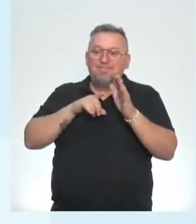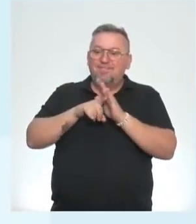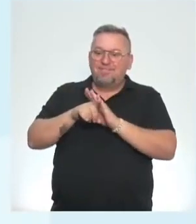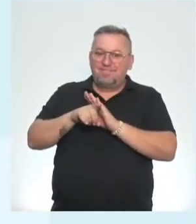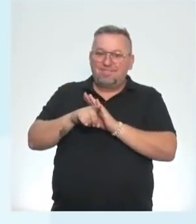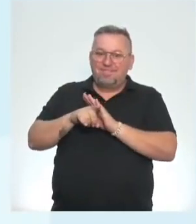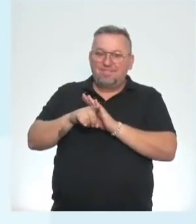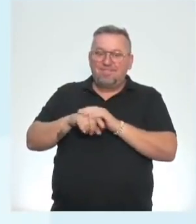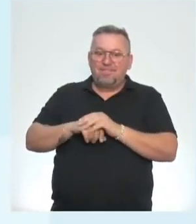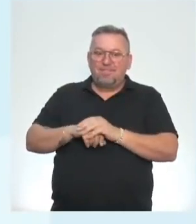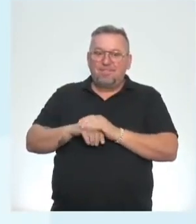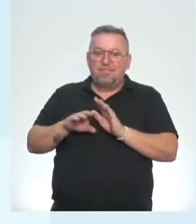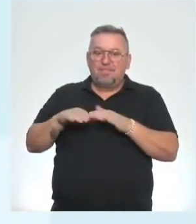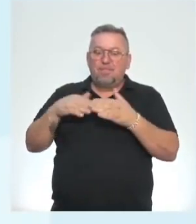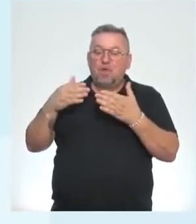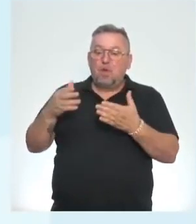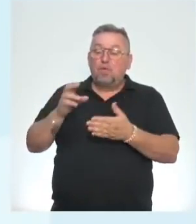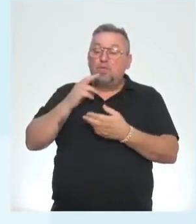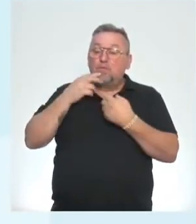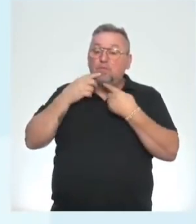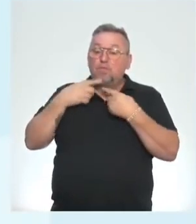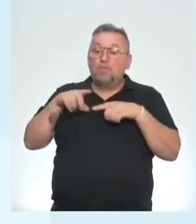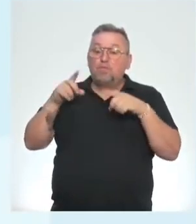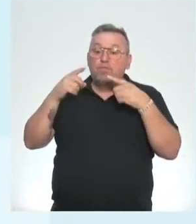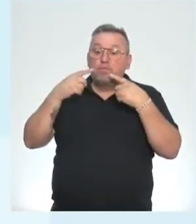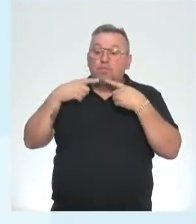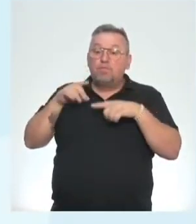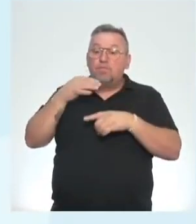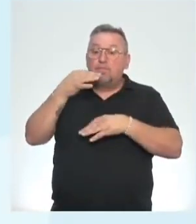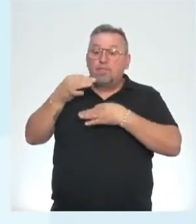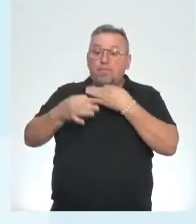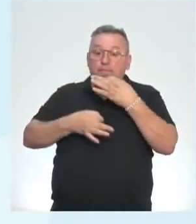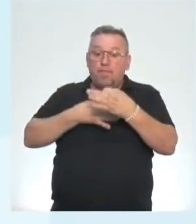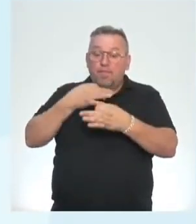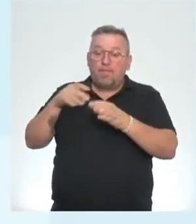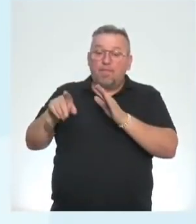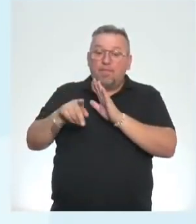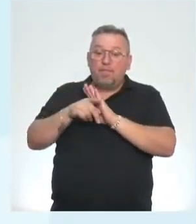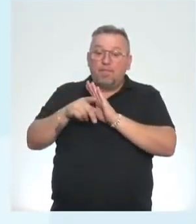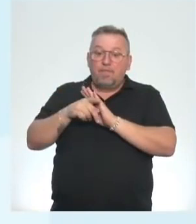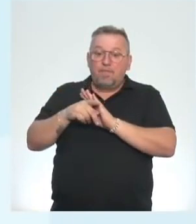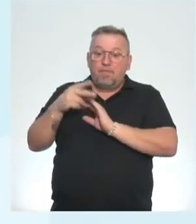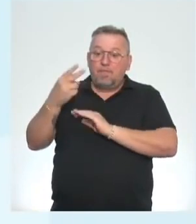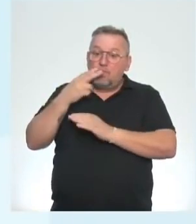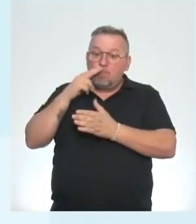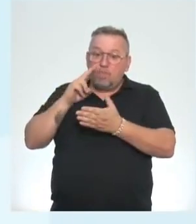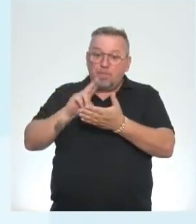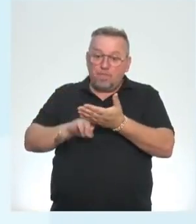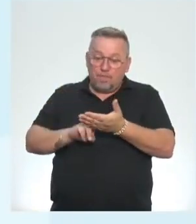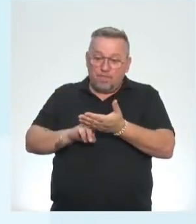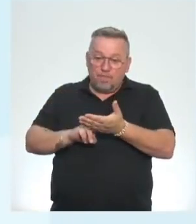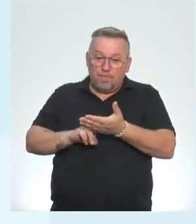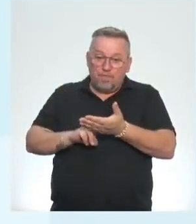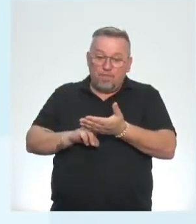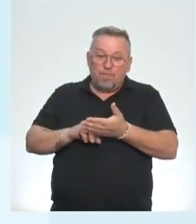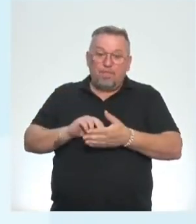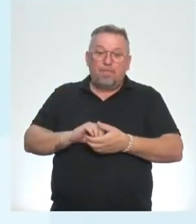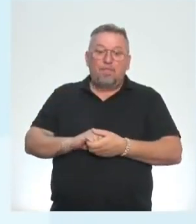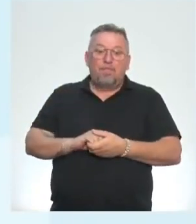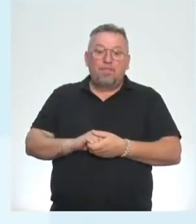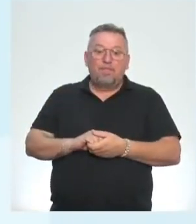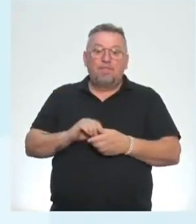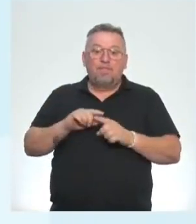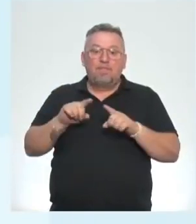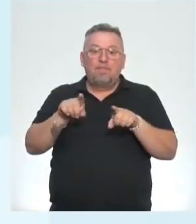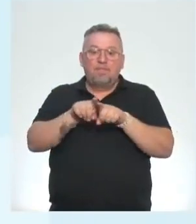etapa. Qual é a reclamação ou sugestão específica da segunda carta ou dos alunos ali no contexto,